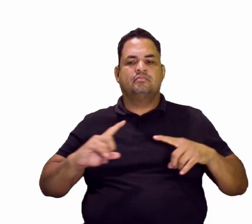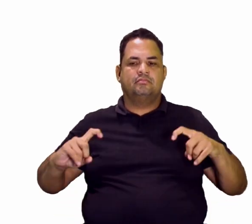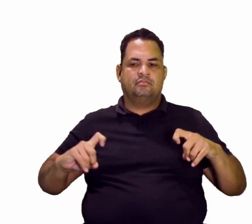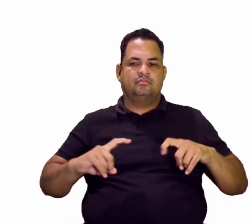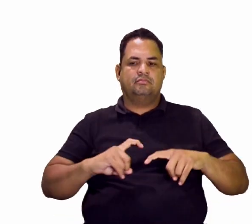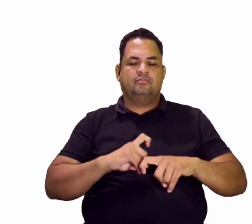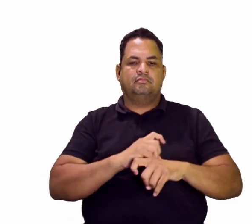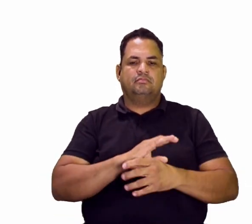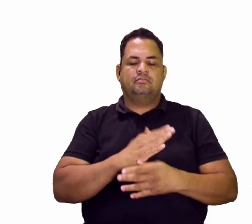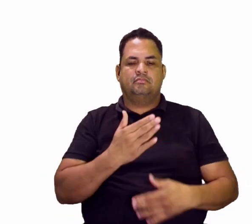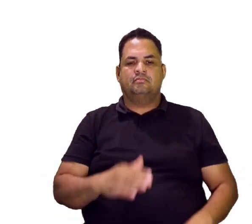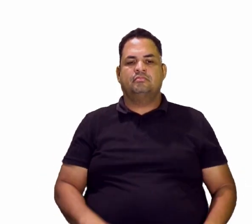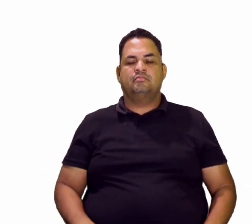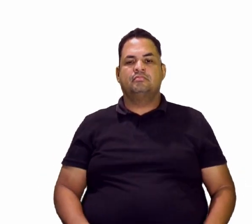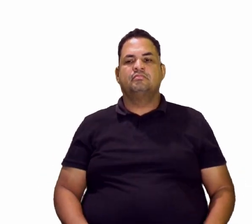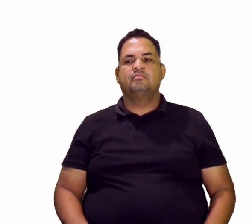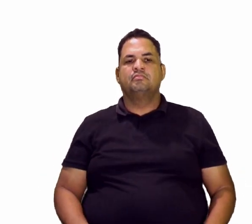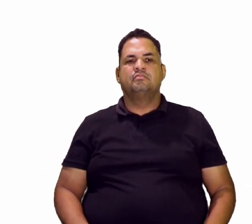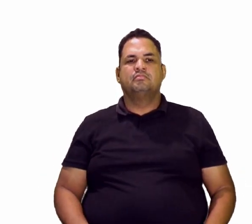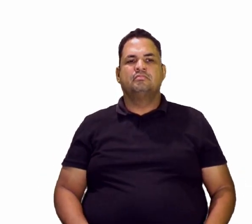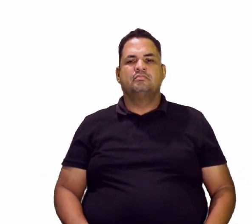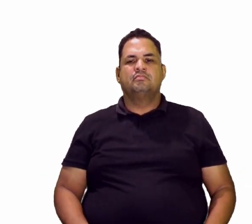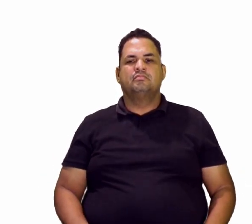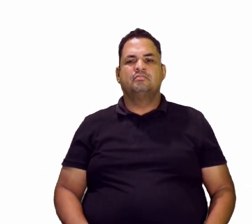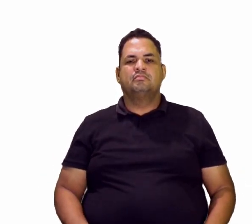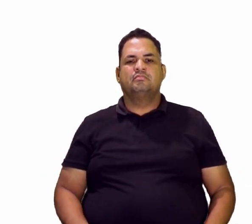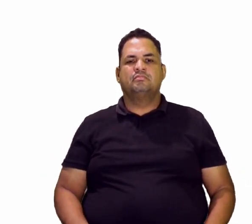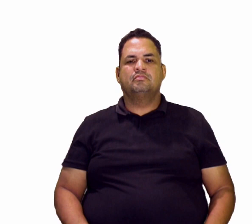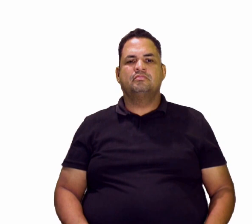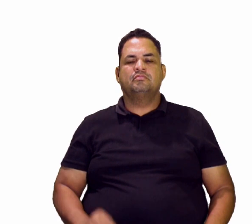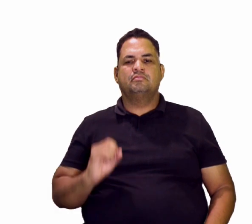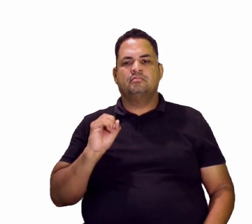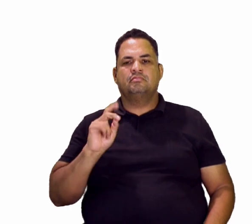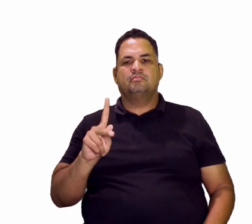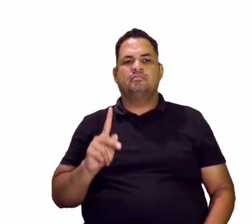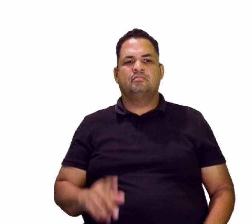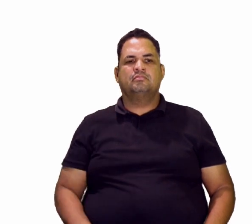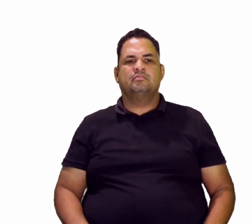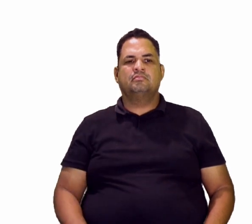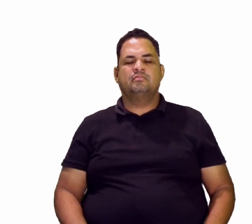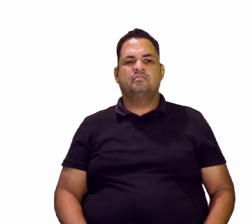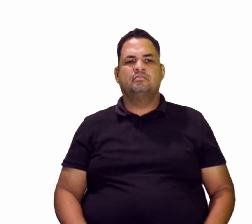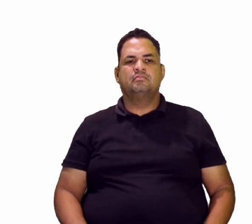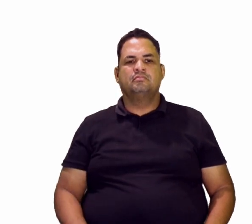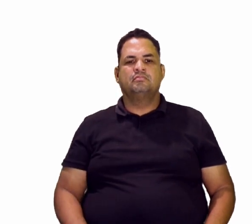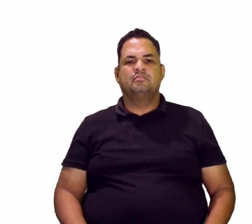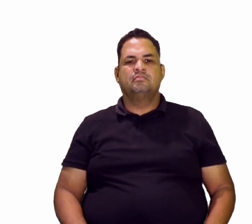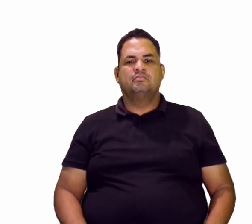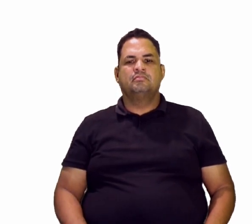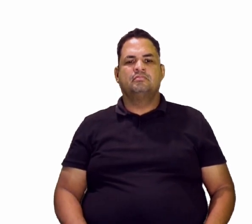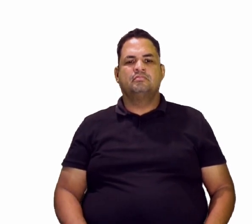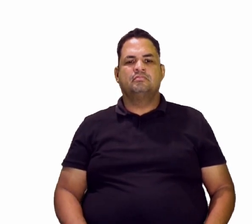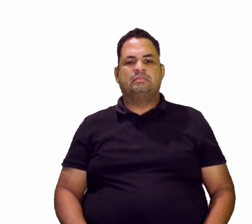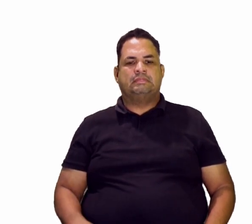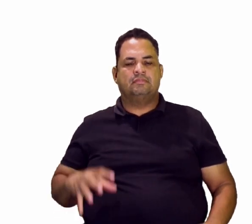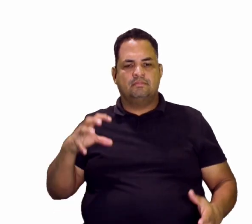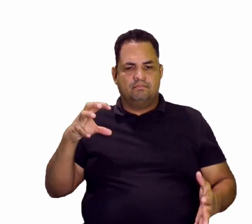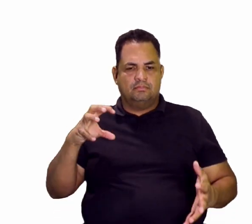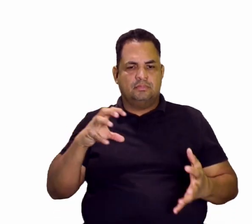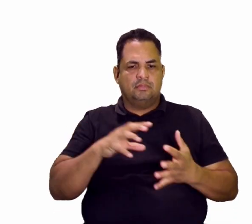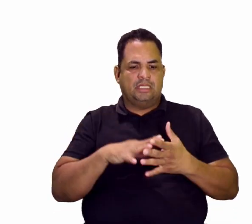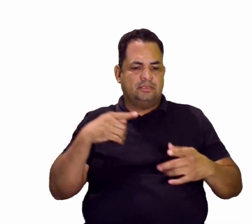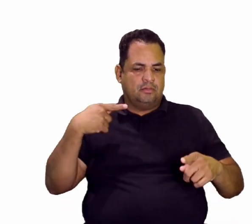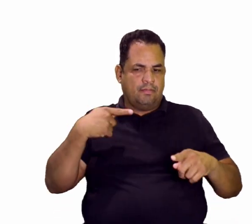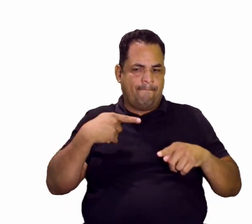tá? Porque eles parasitam, por isso o nome bacteriófagos. Ok? Então eles injetam praticamente como se fosse uma